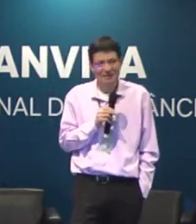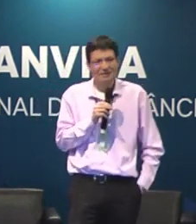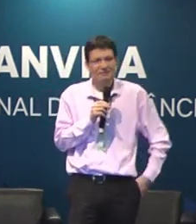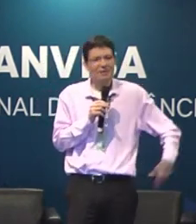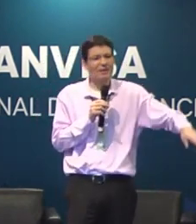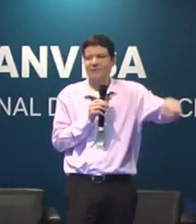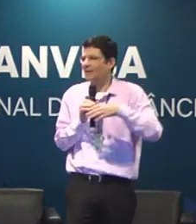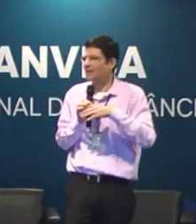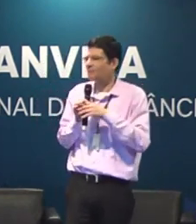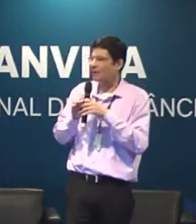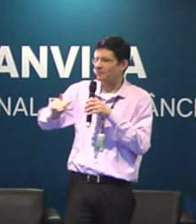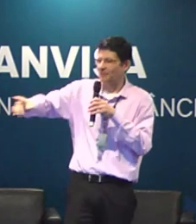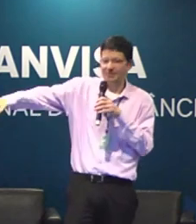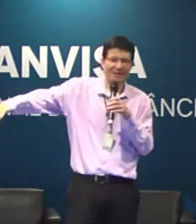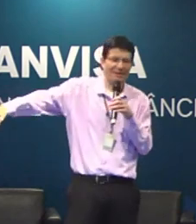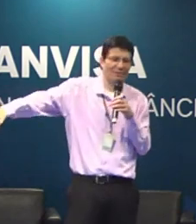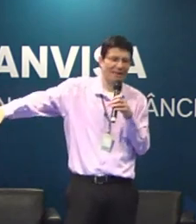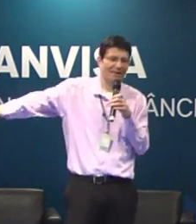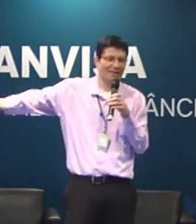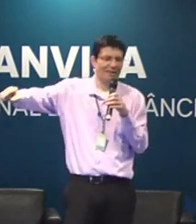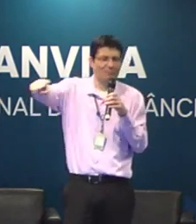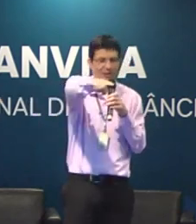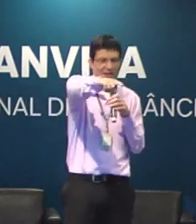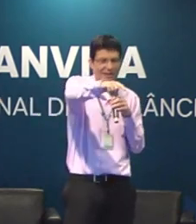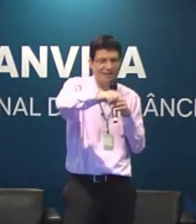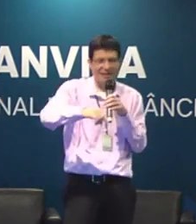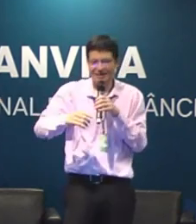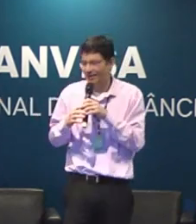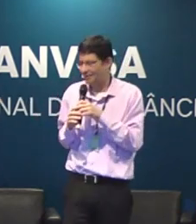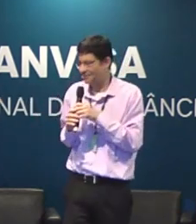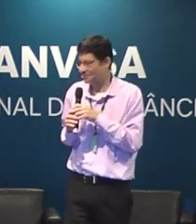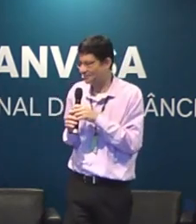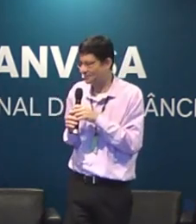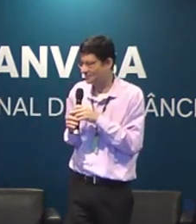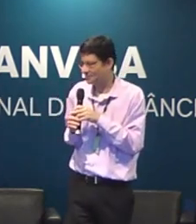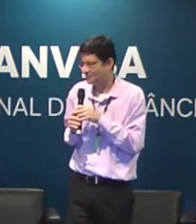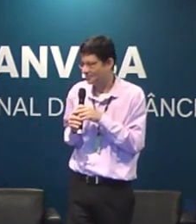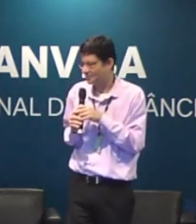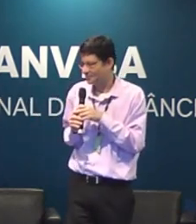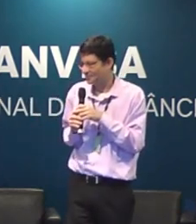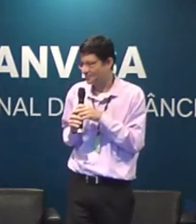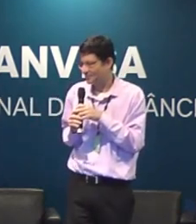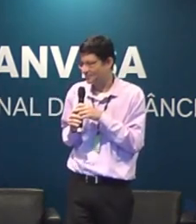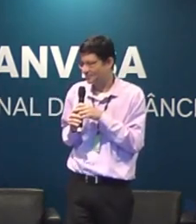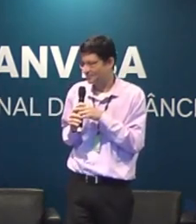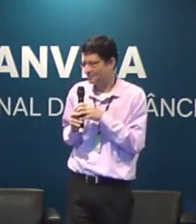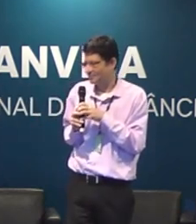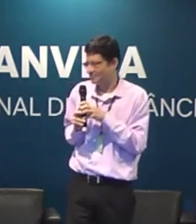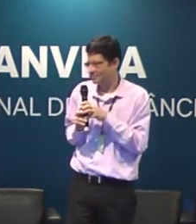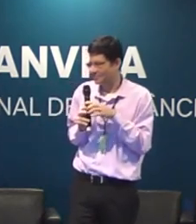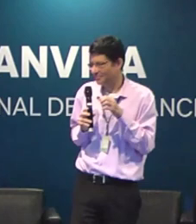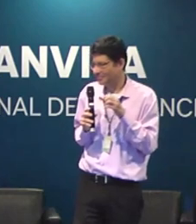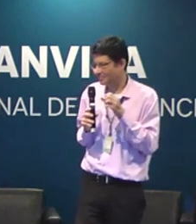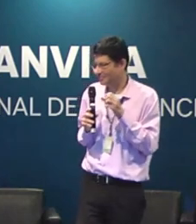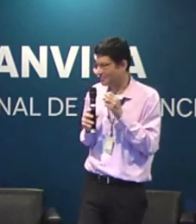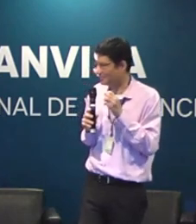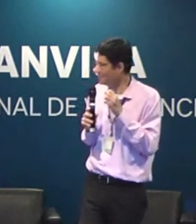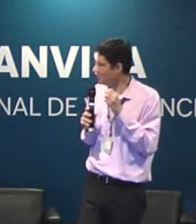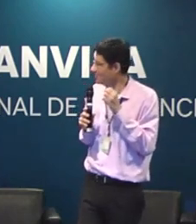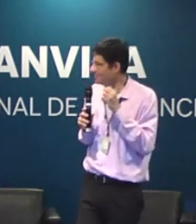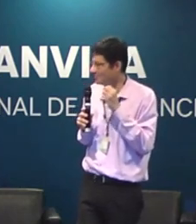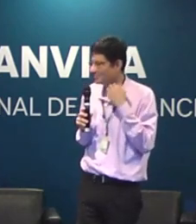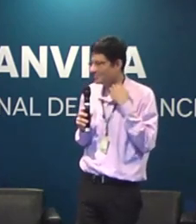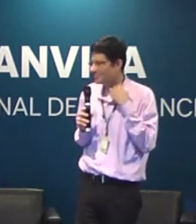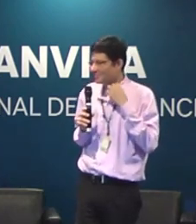De coração. Então, aqui, Marisa, depois Renata. Aqui. Pronto. A minha palavra,